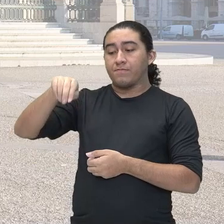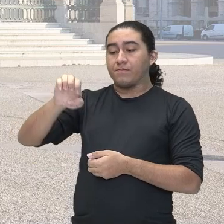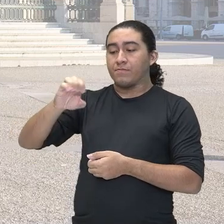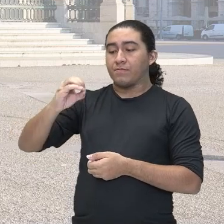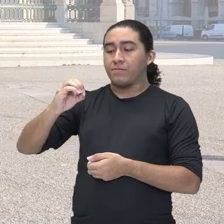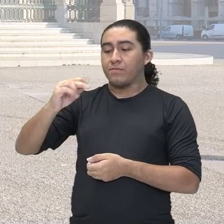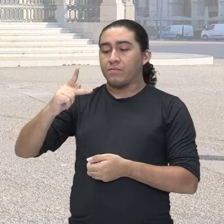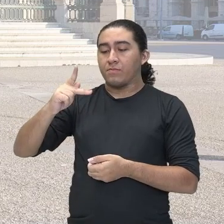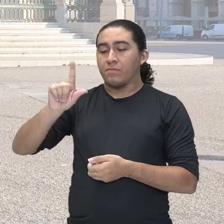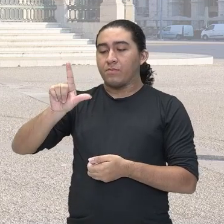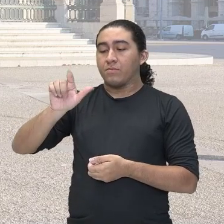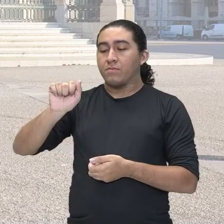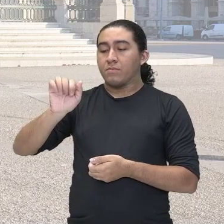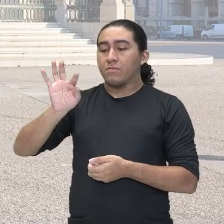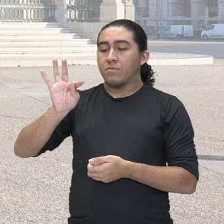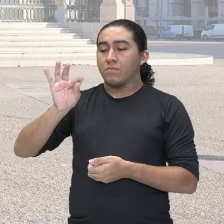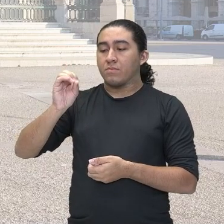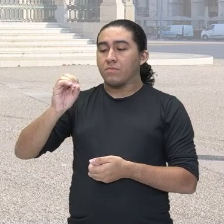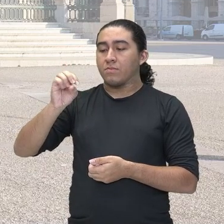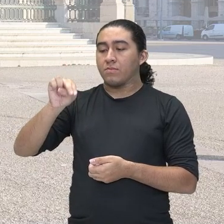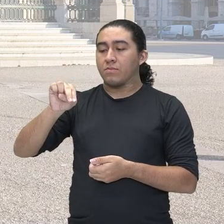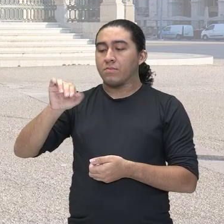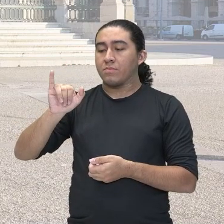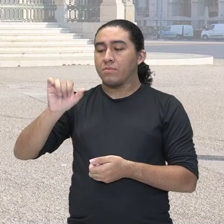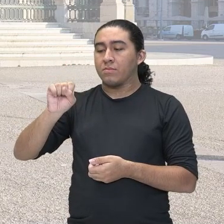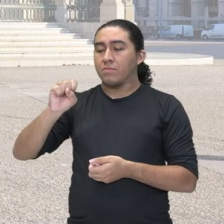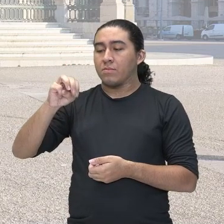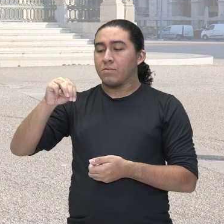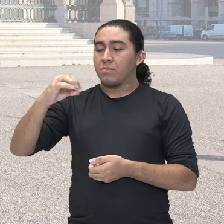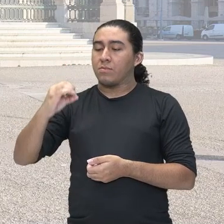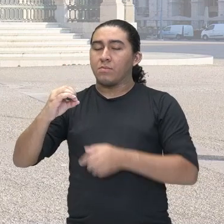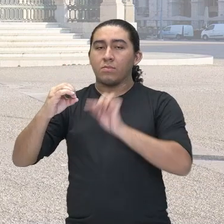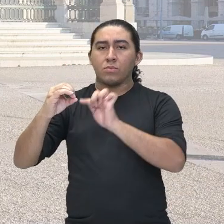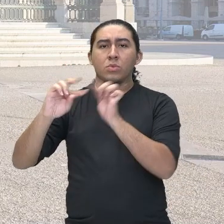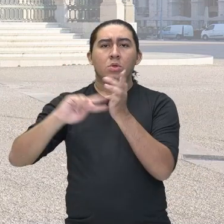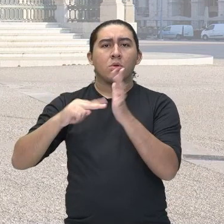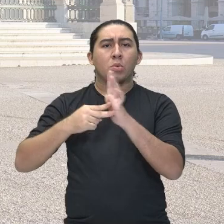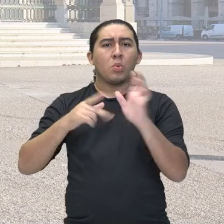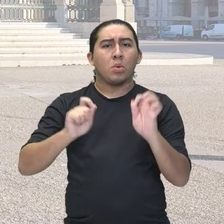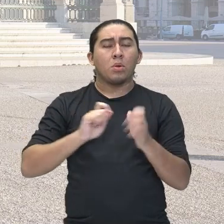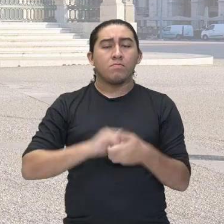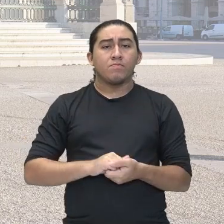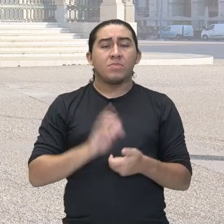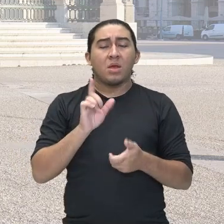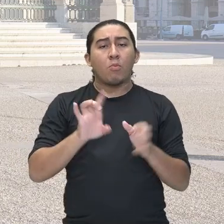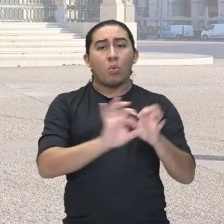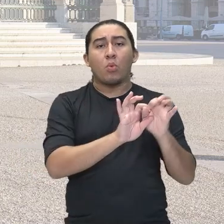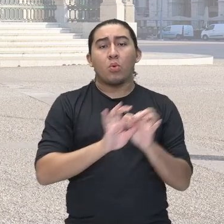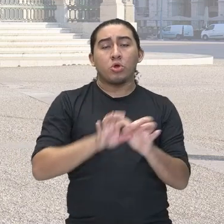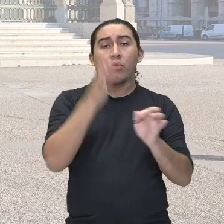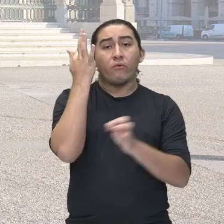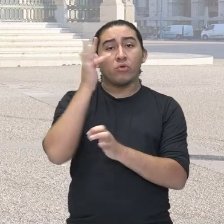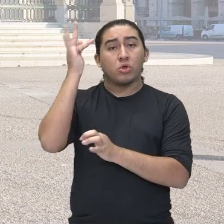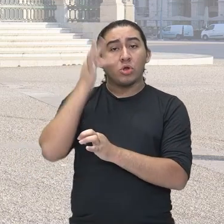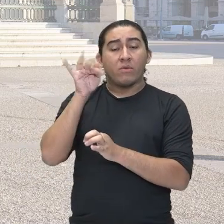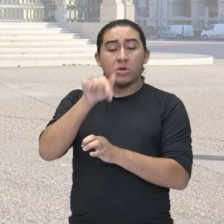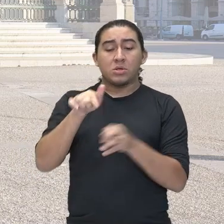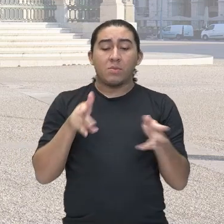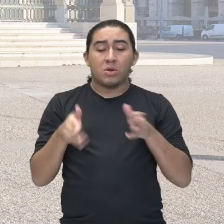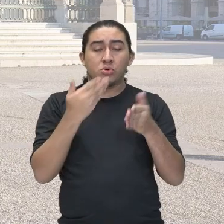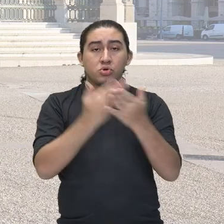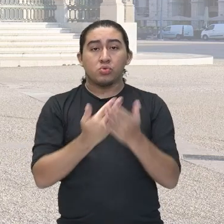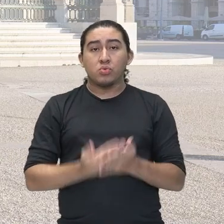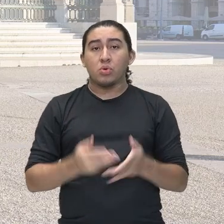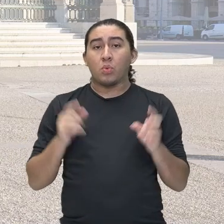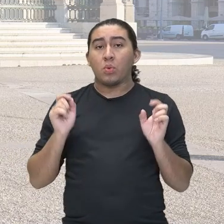neoplatonismo. O que vem a ser neoplatonismo? É justamente uma corrente filosófica da época em que se estudava,